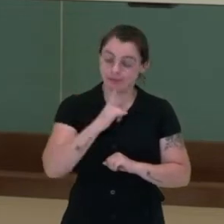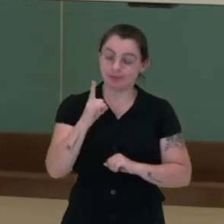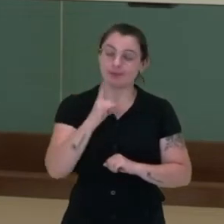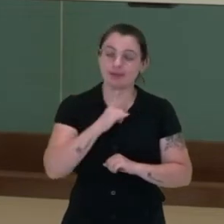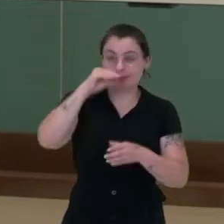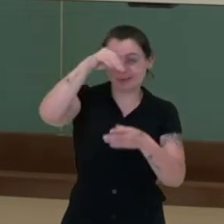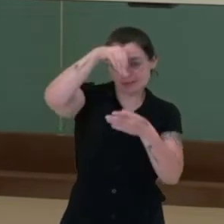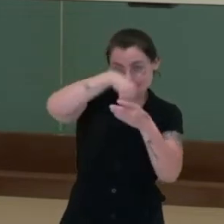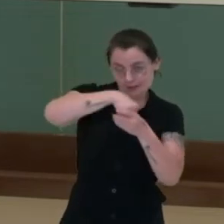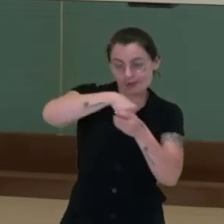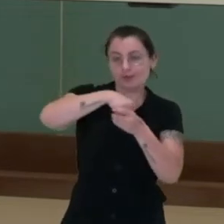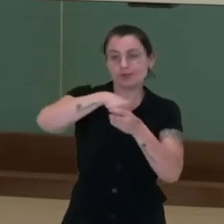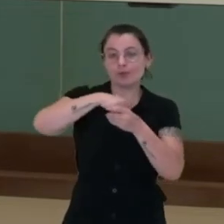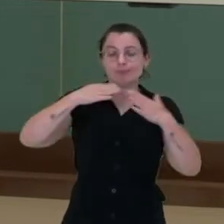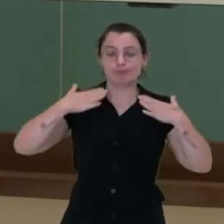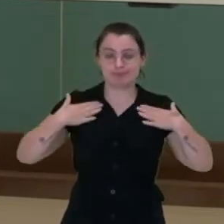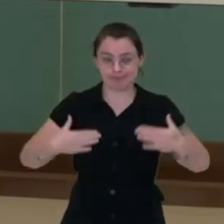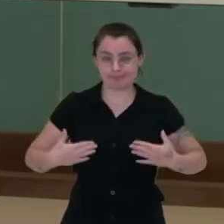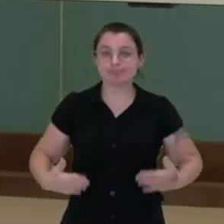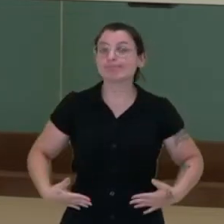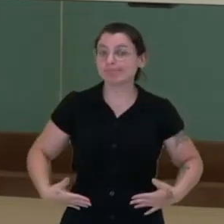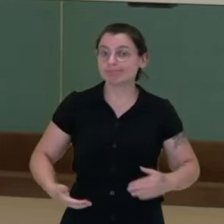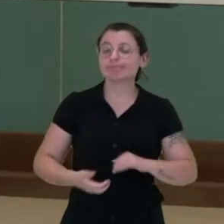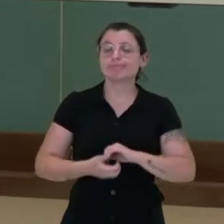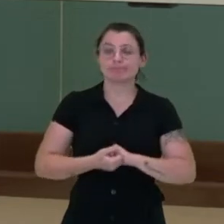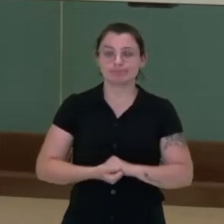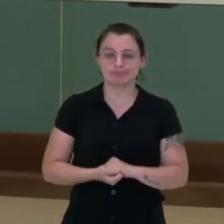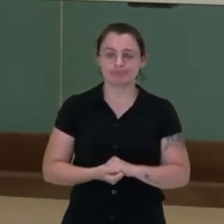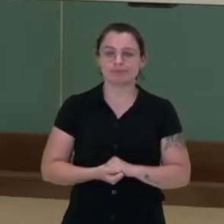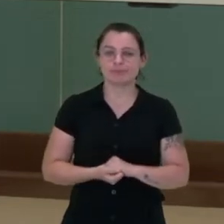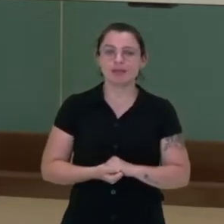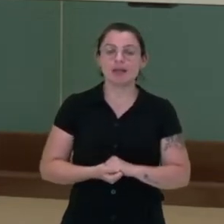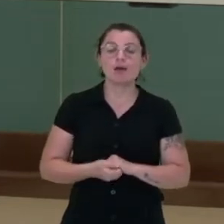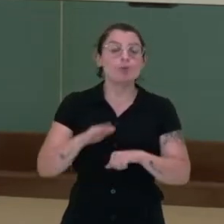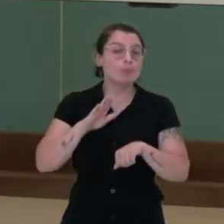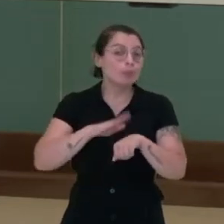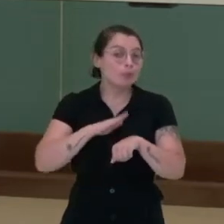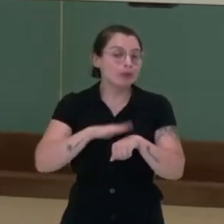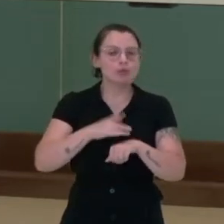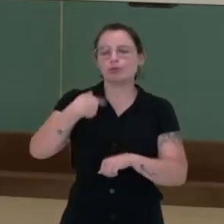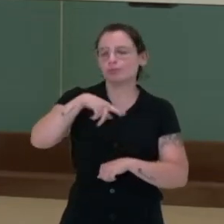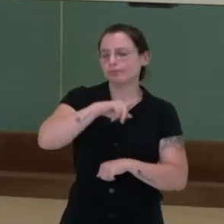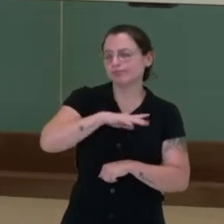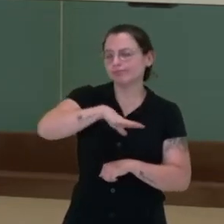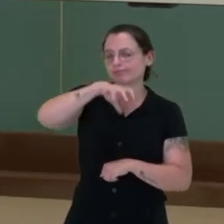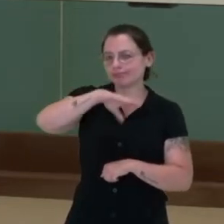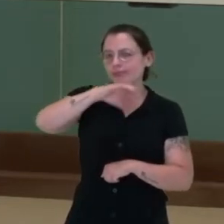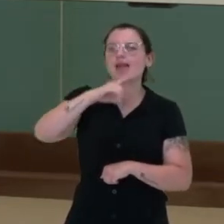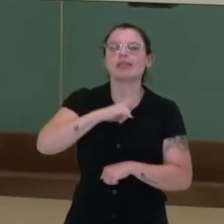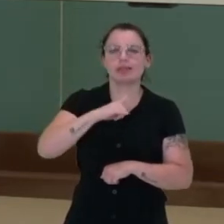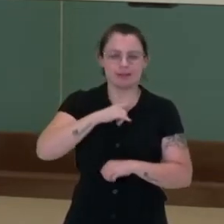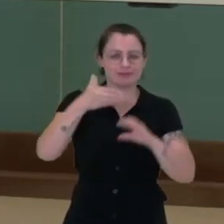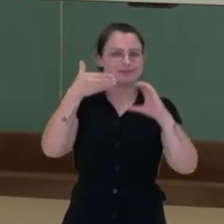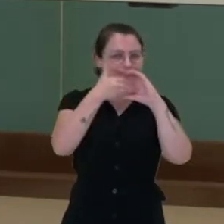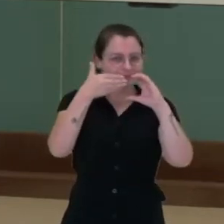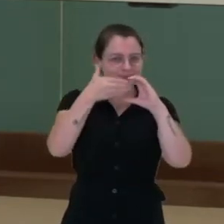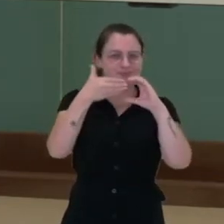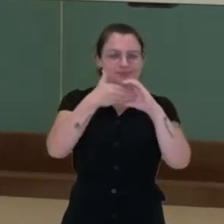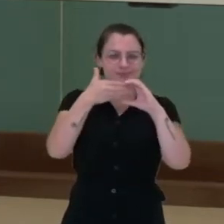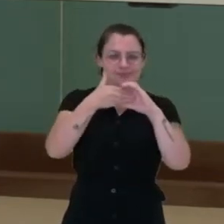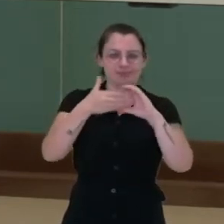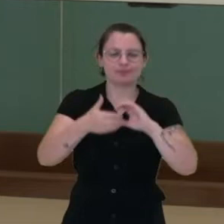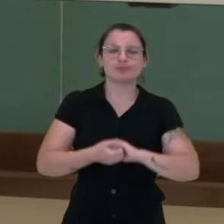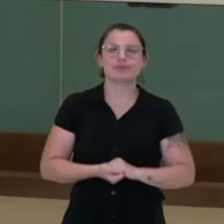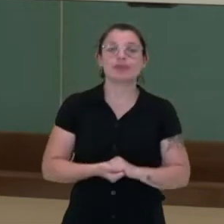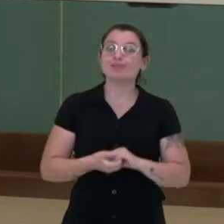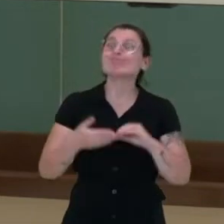do sistema esquelético. Quando nós respiramos, nós temos células que formam tecidos.